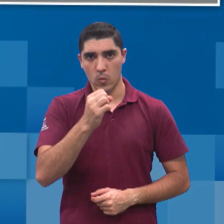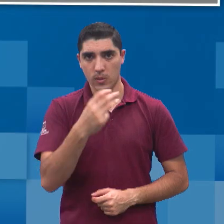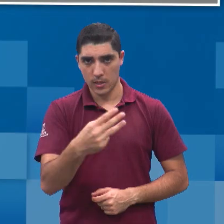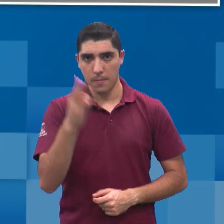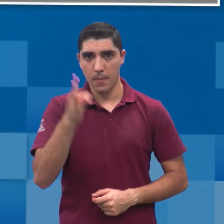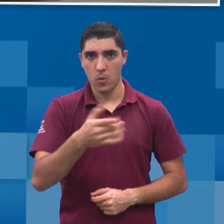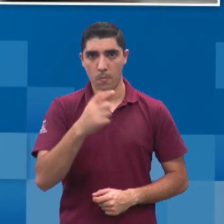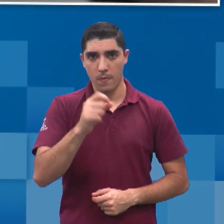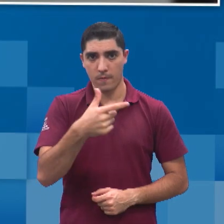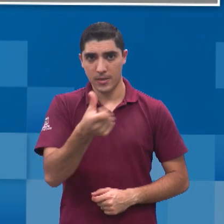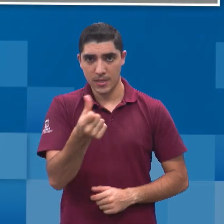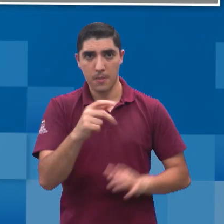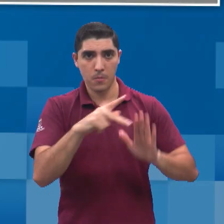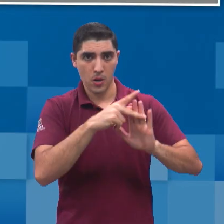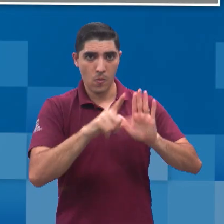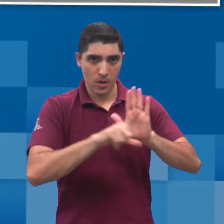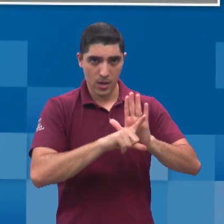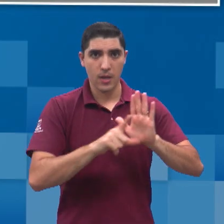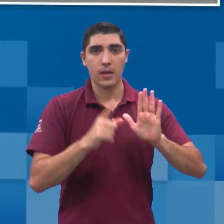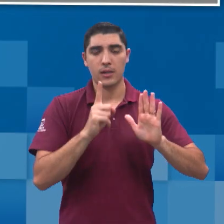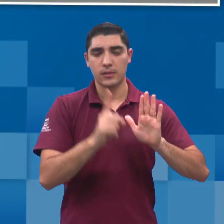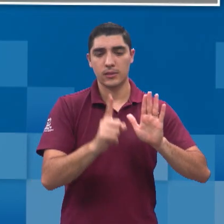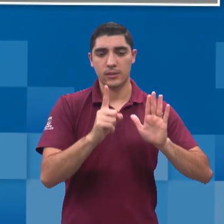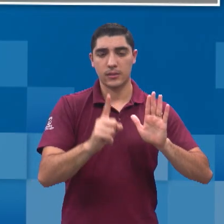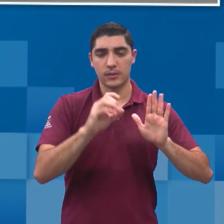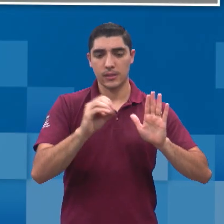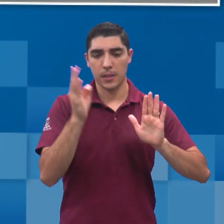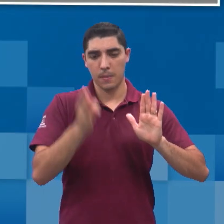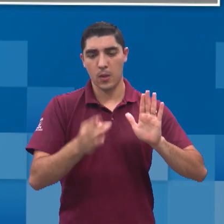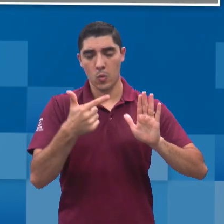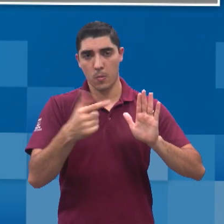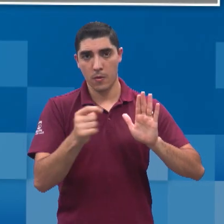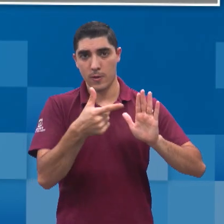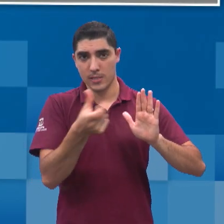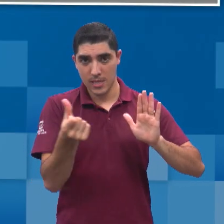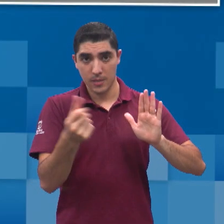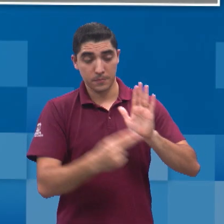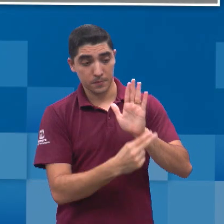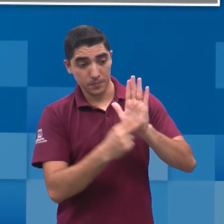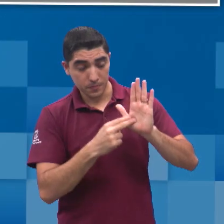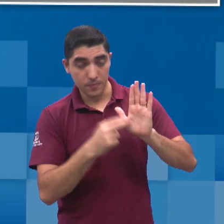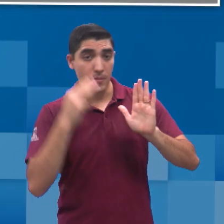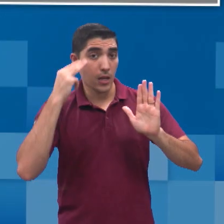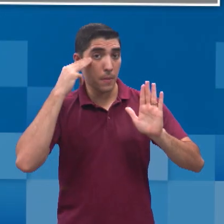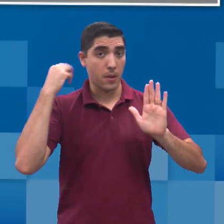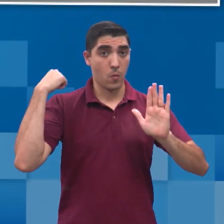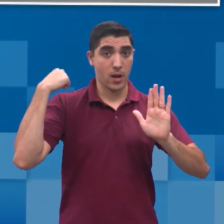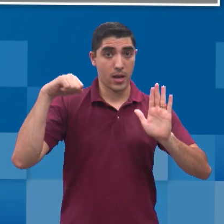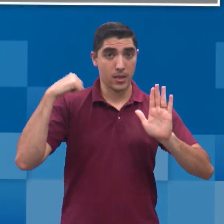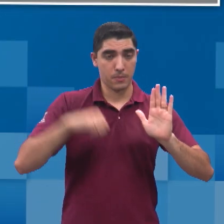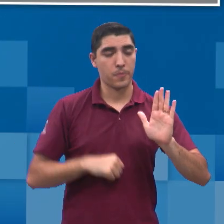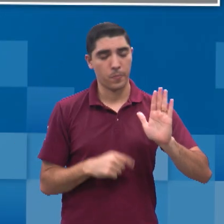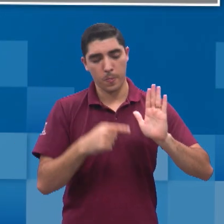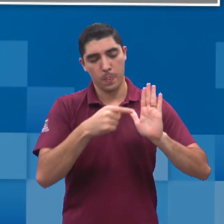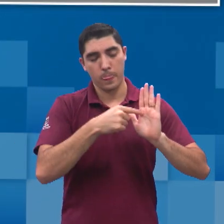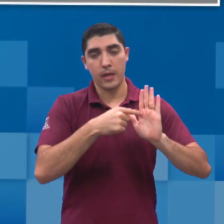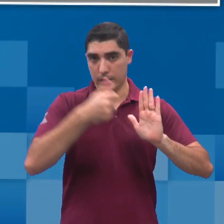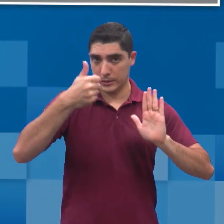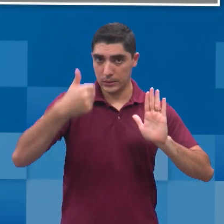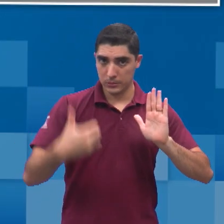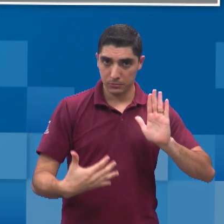3083/2026. Projeto de lei número 110/2026, autoria do vereador Marcão da Academia.